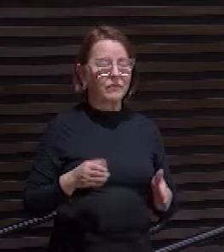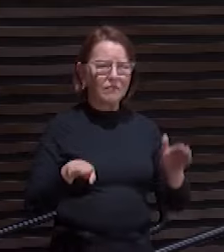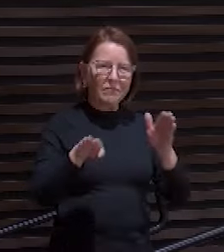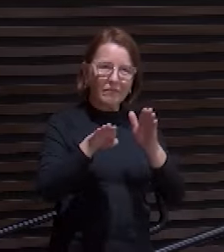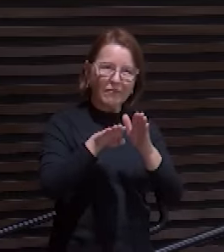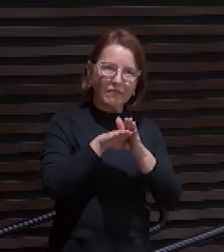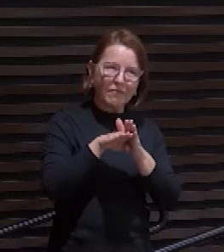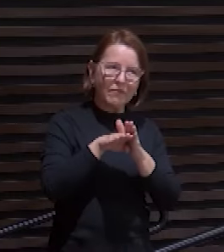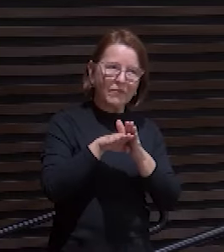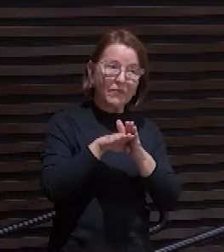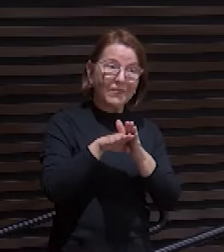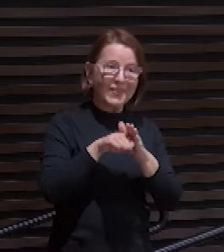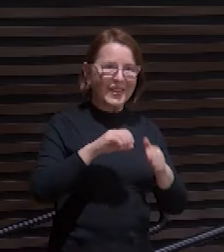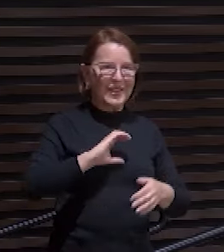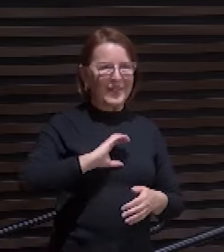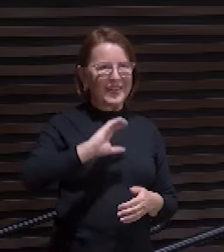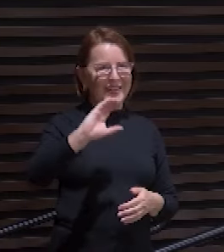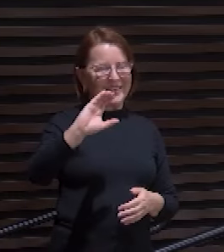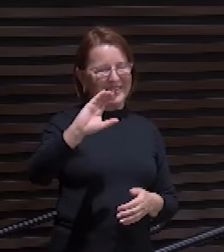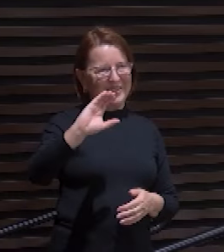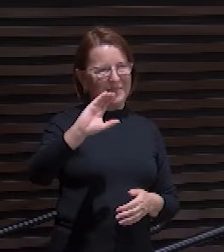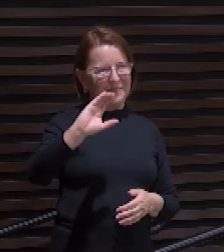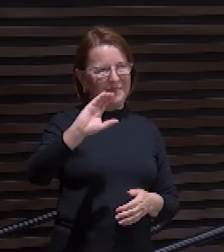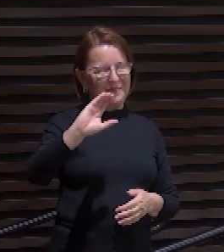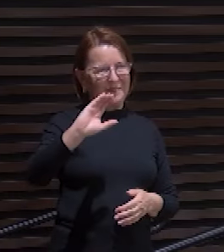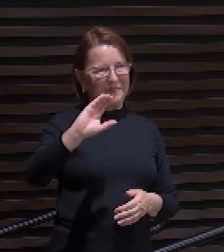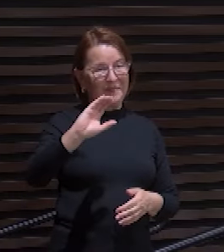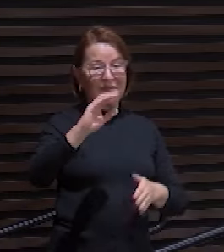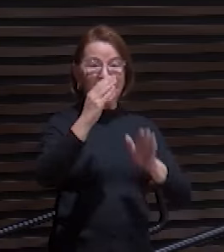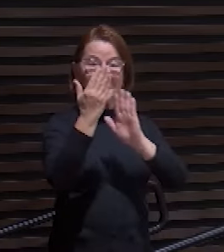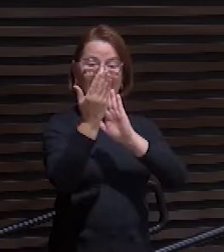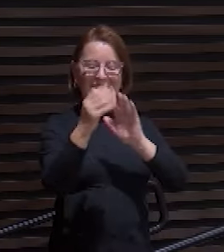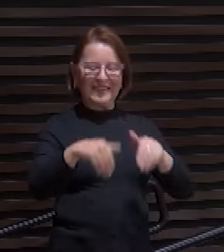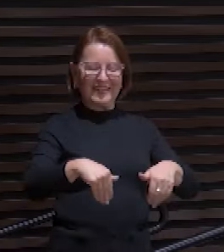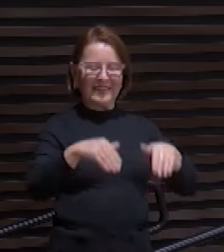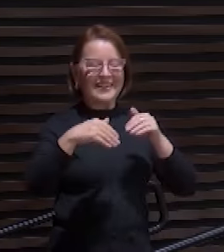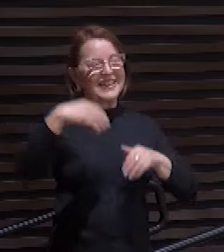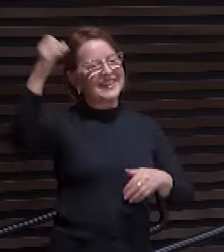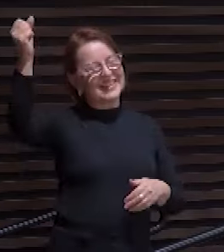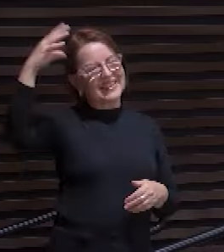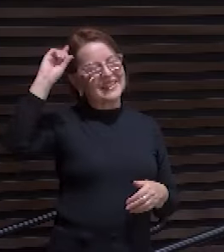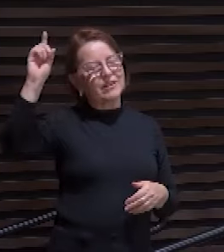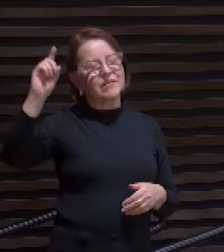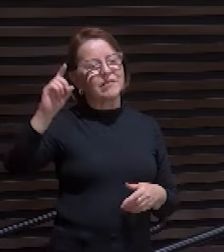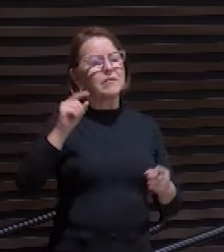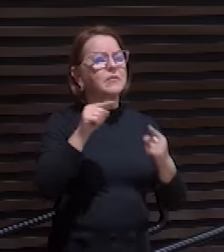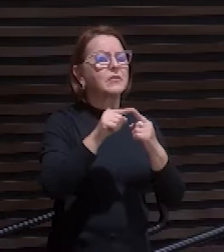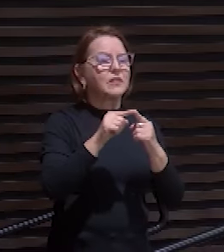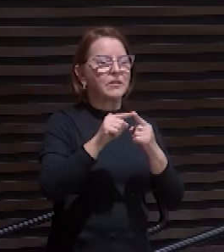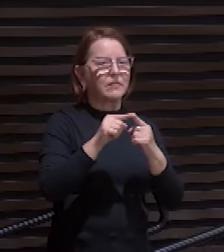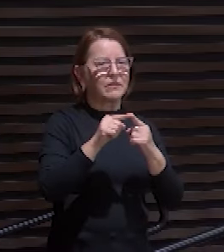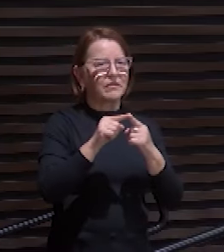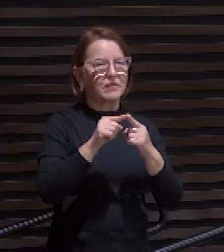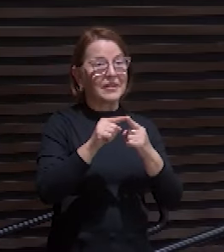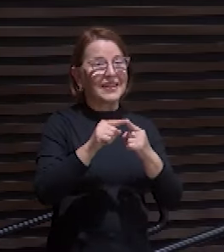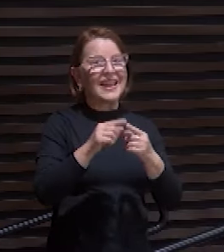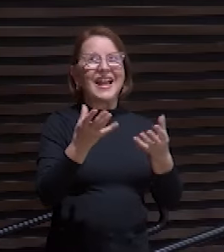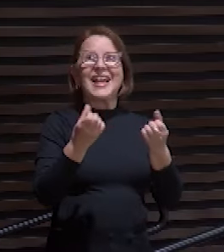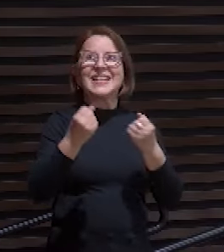portanto, confiadamente ou com confiança diante do trono da graça de Deus. Para quê? Para recebermos